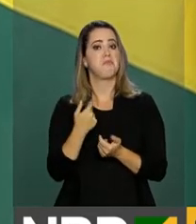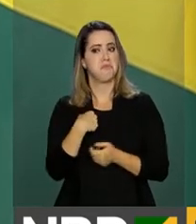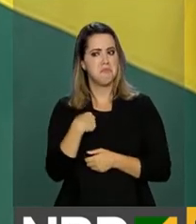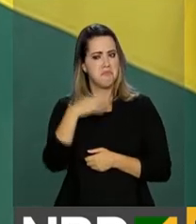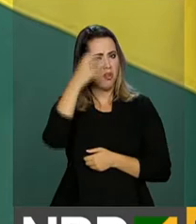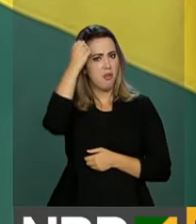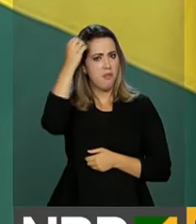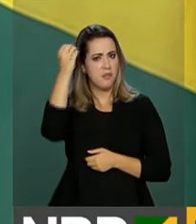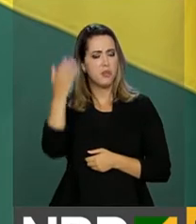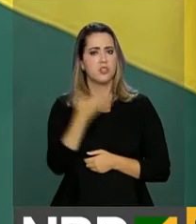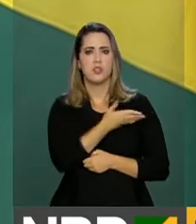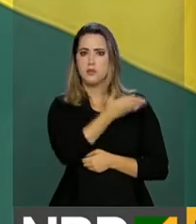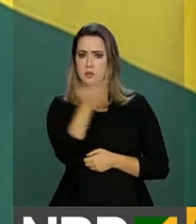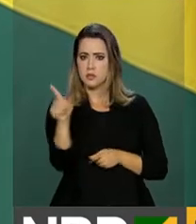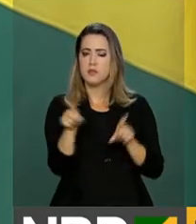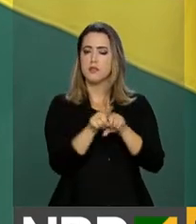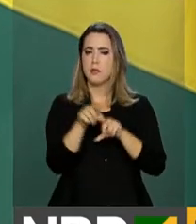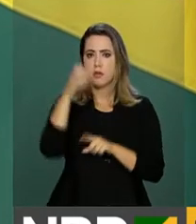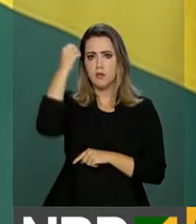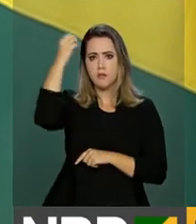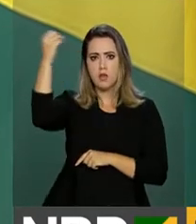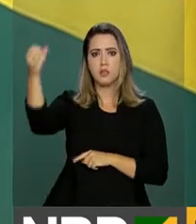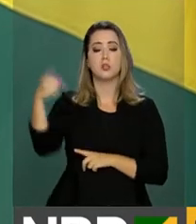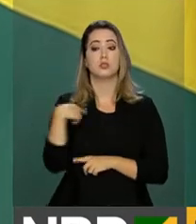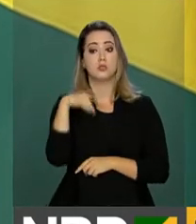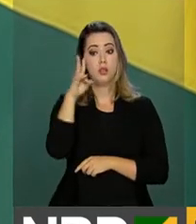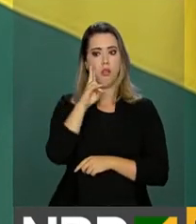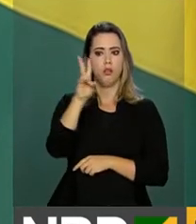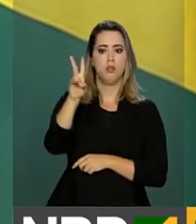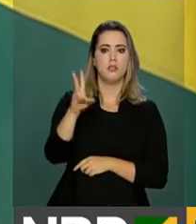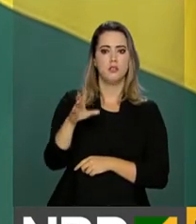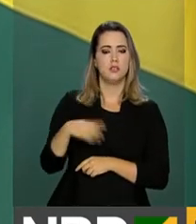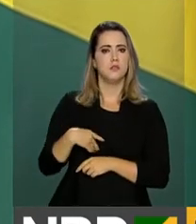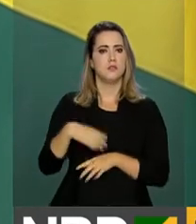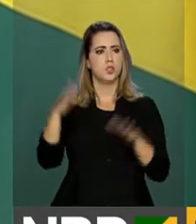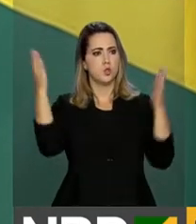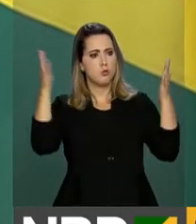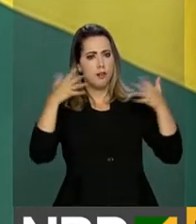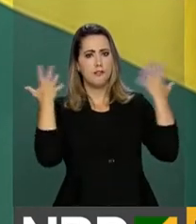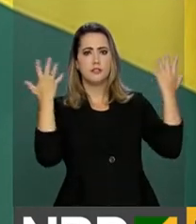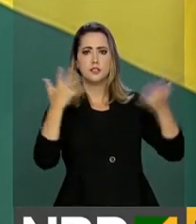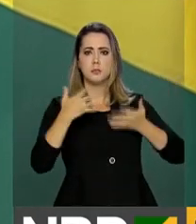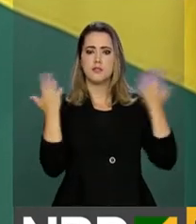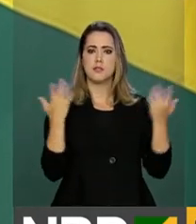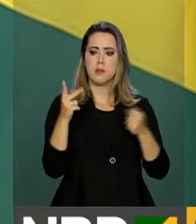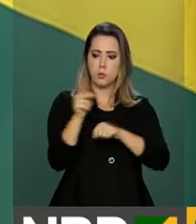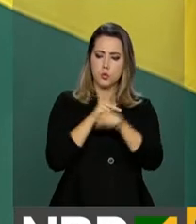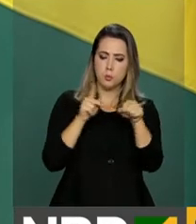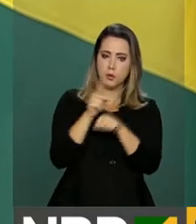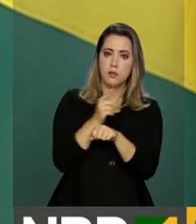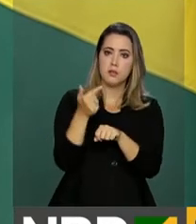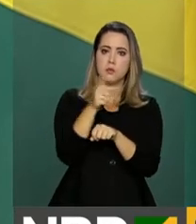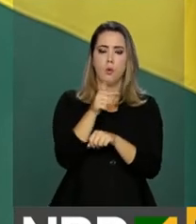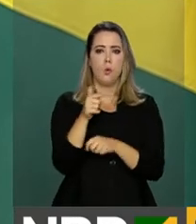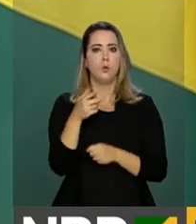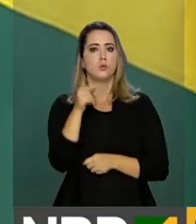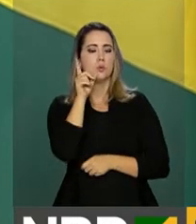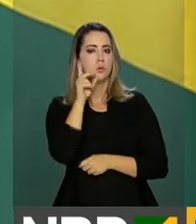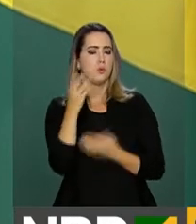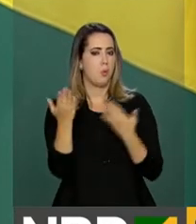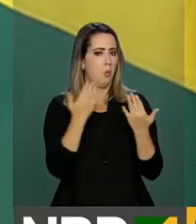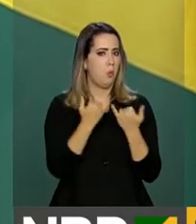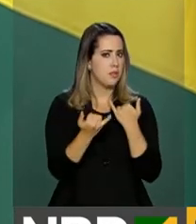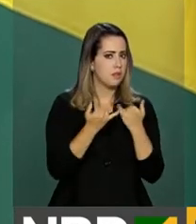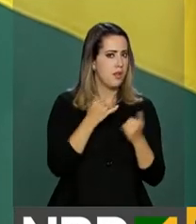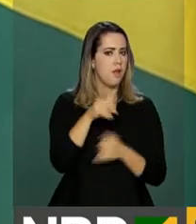vocês muitos têm viajar e tem verificado o grande entusiasmo de países como estados unidos como